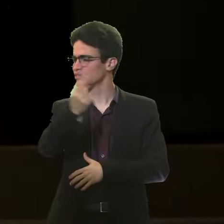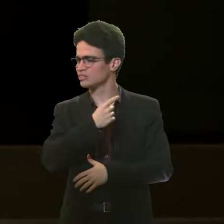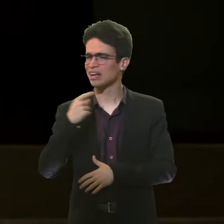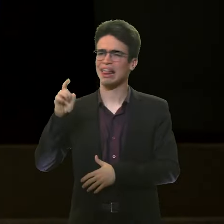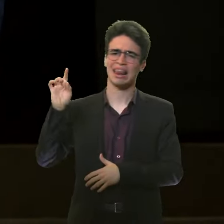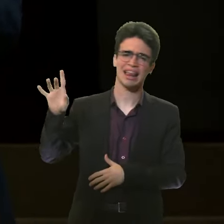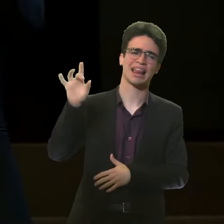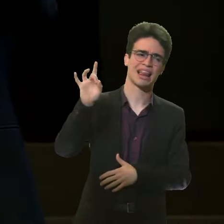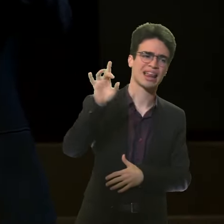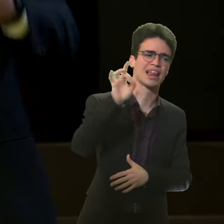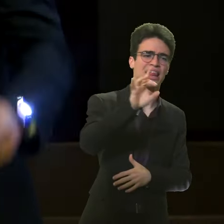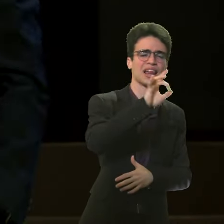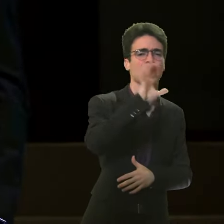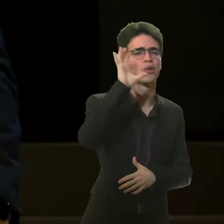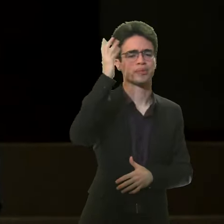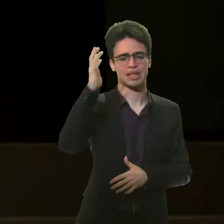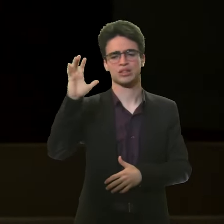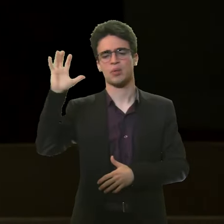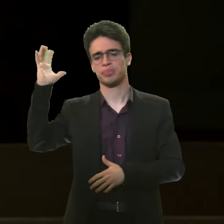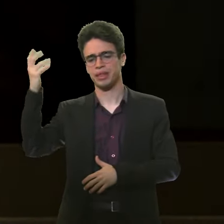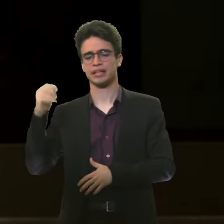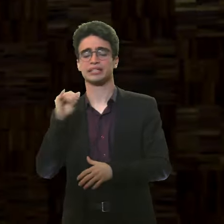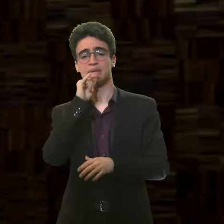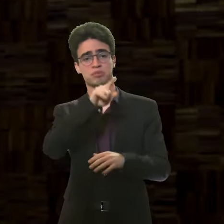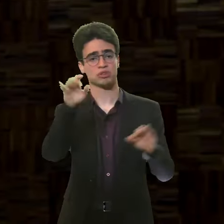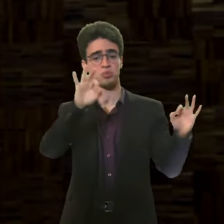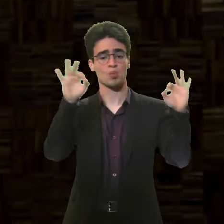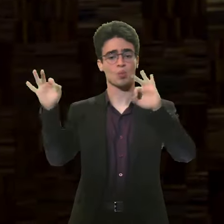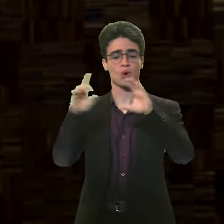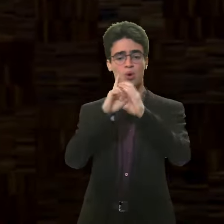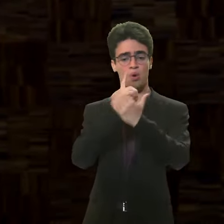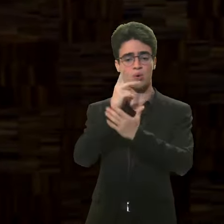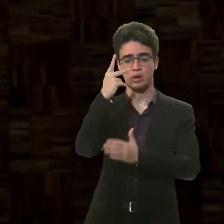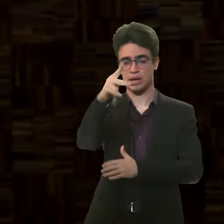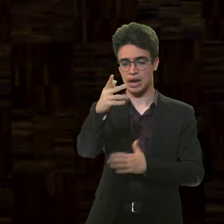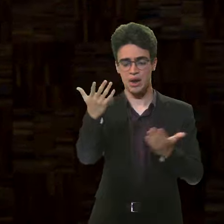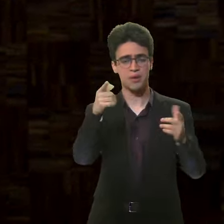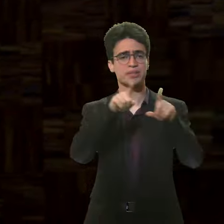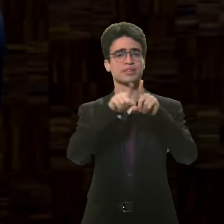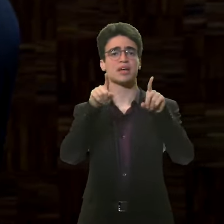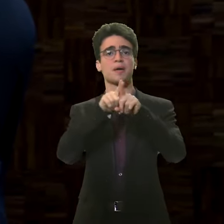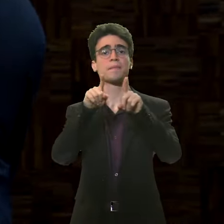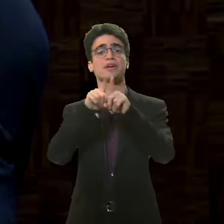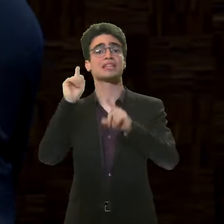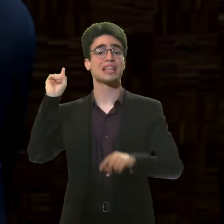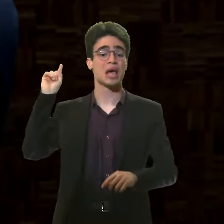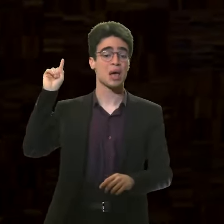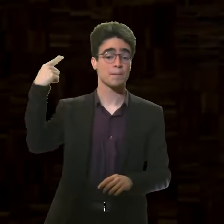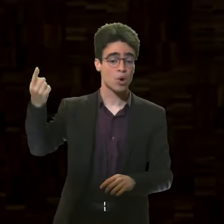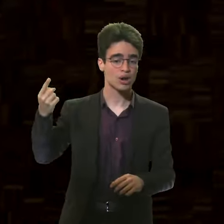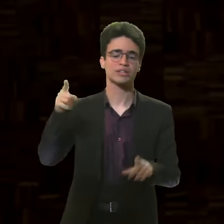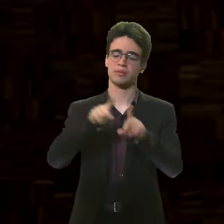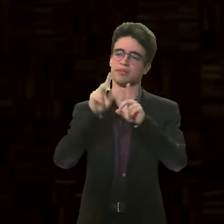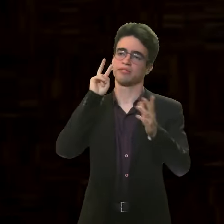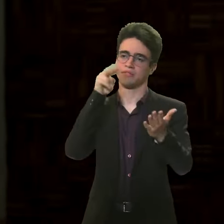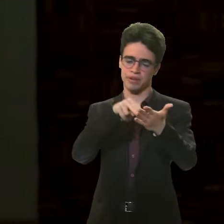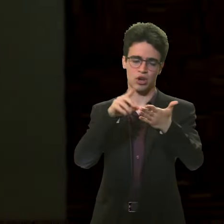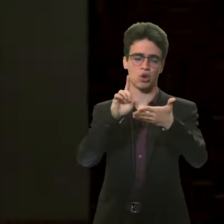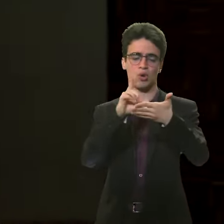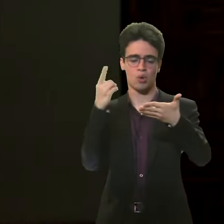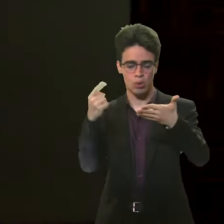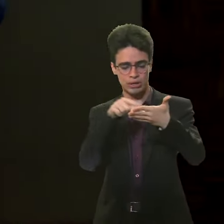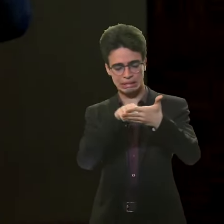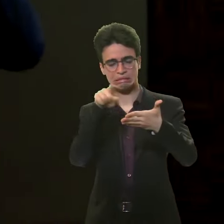nesse auditório, você que está assistindo esse culto aí na sua casa, você que está vendo esse culto depois de gravado, tempos